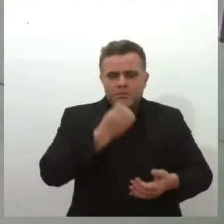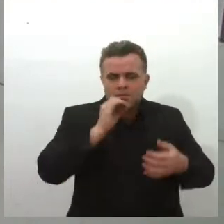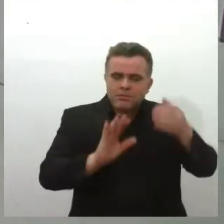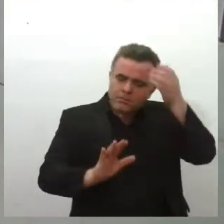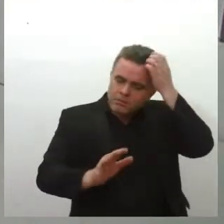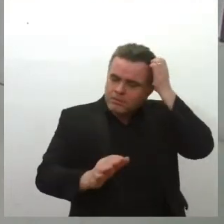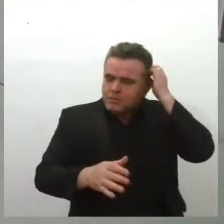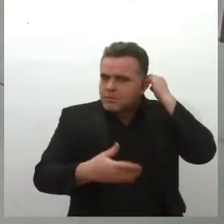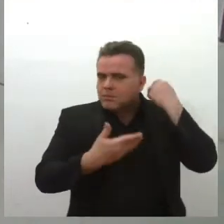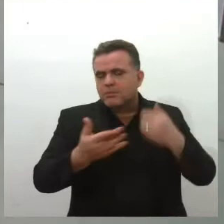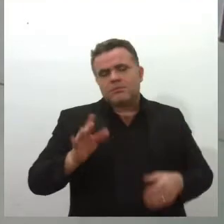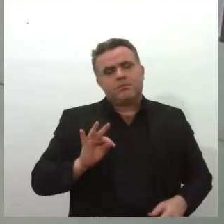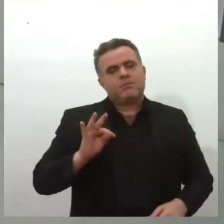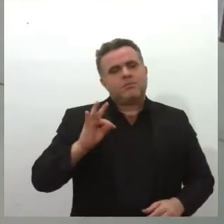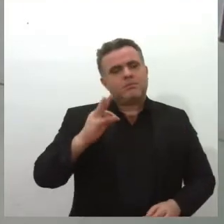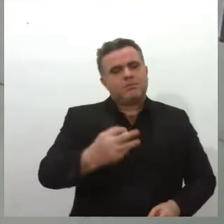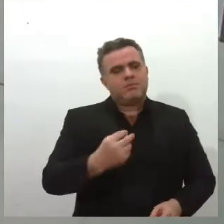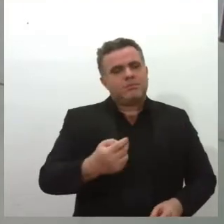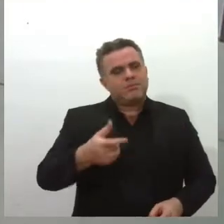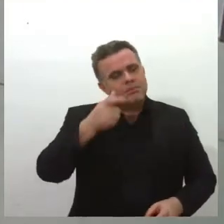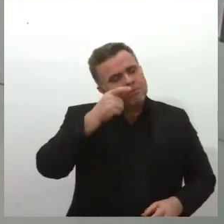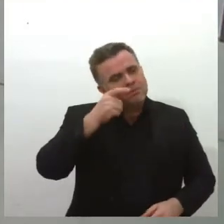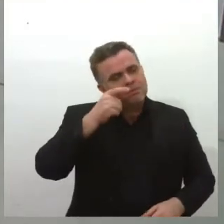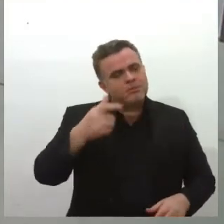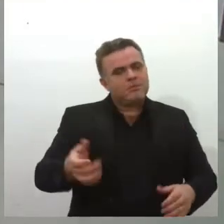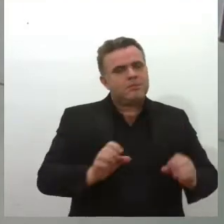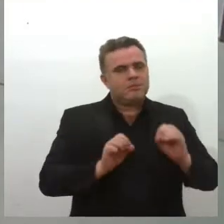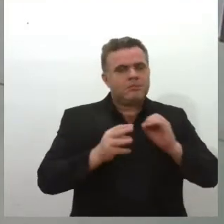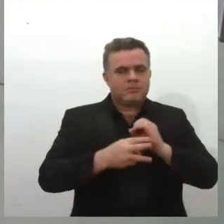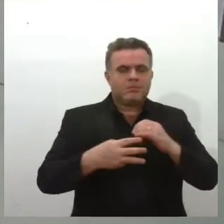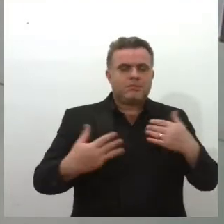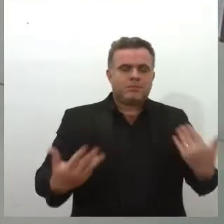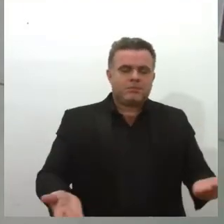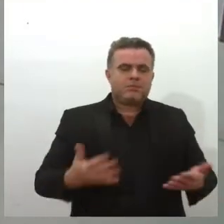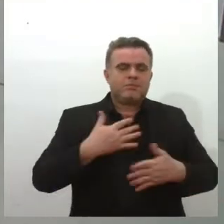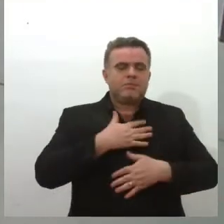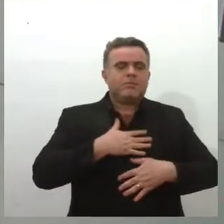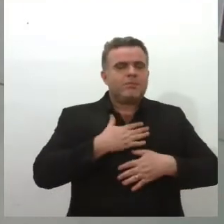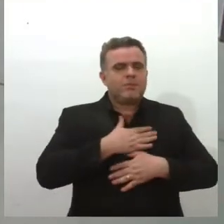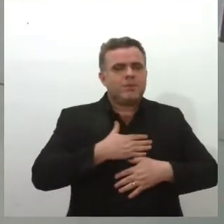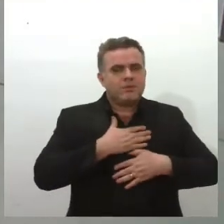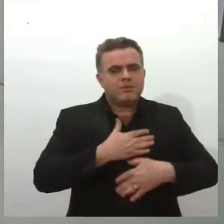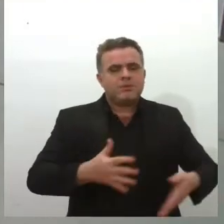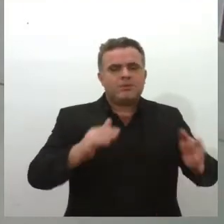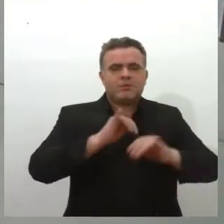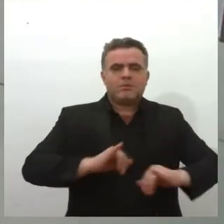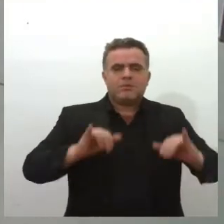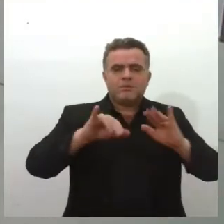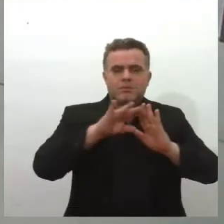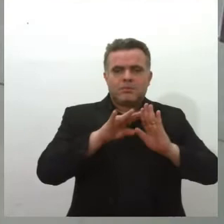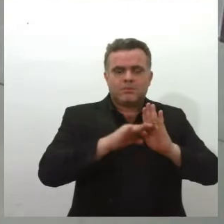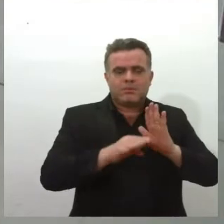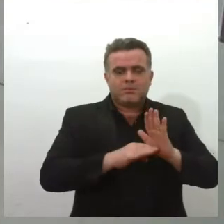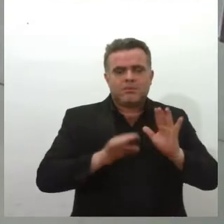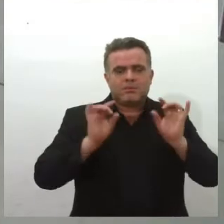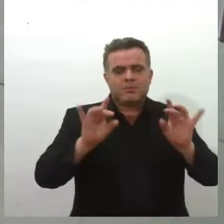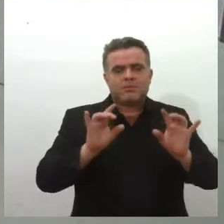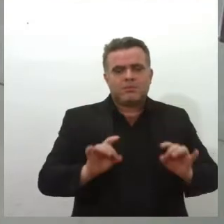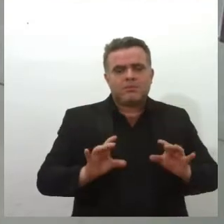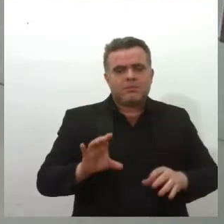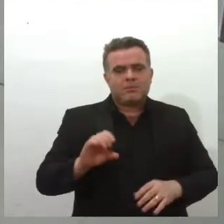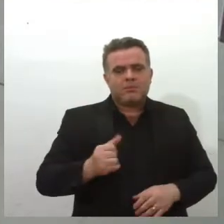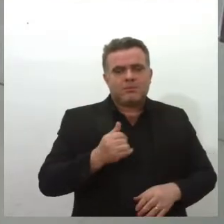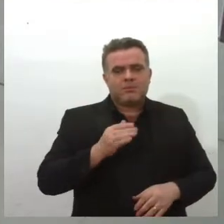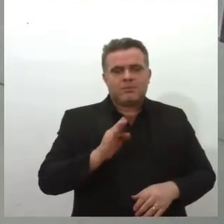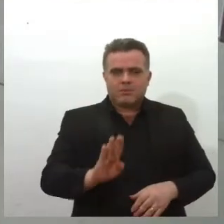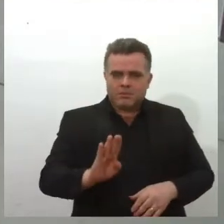Valquíria, e a todos que acompanham o Jornal da TV Alese. É um prazer estar aqui anunciando essa programação especial que a OAB realizou